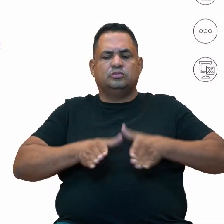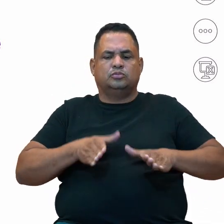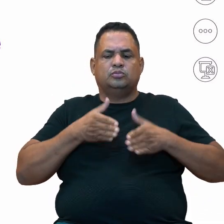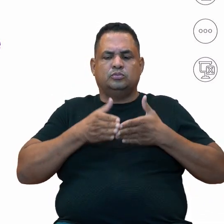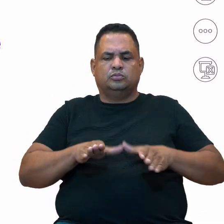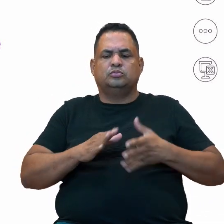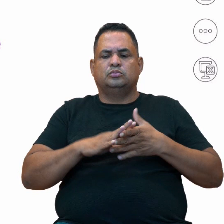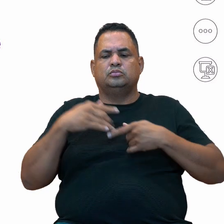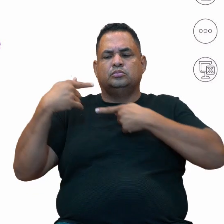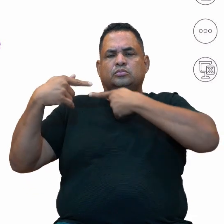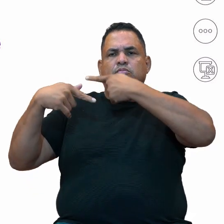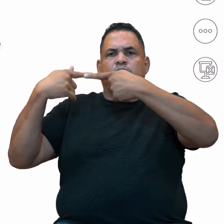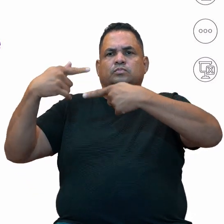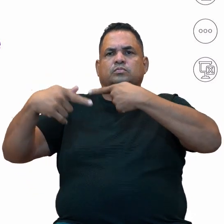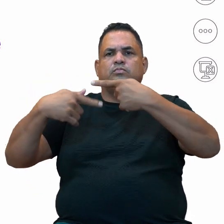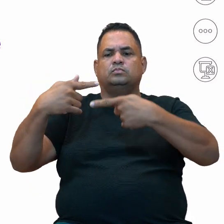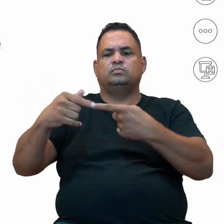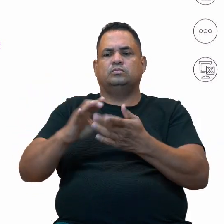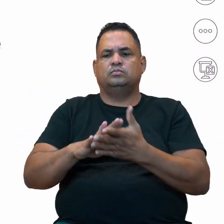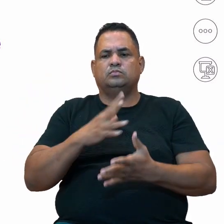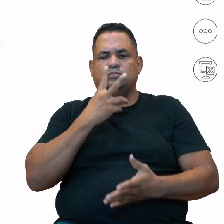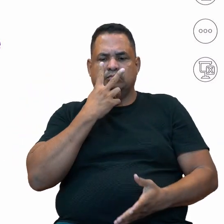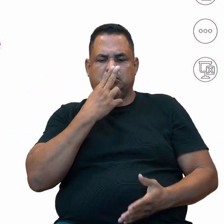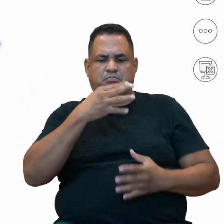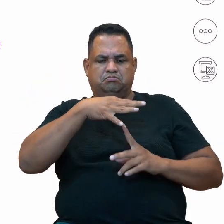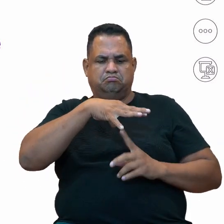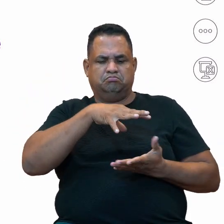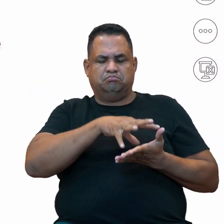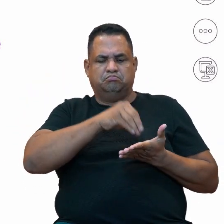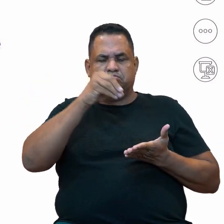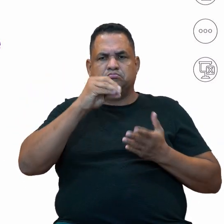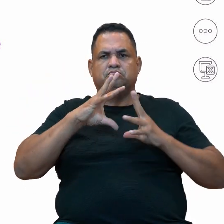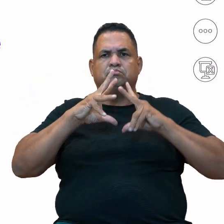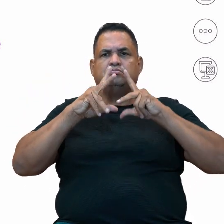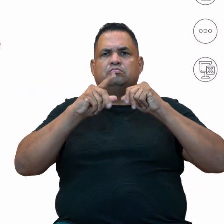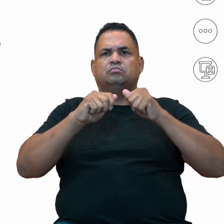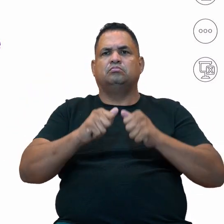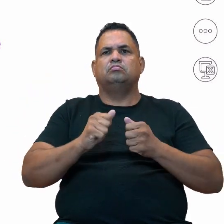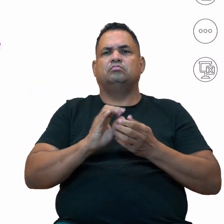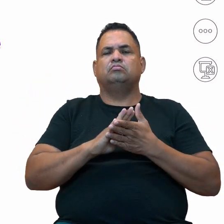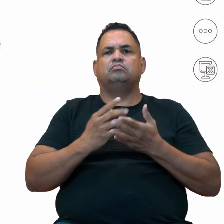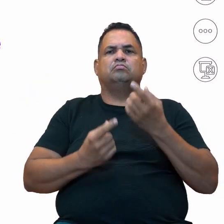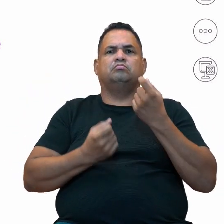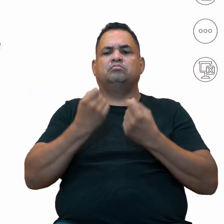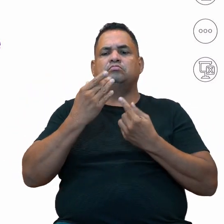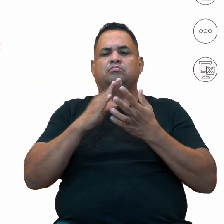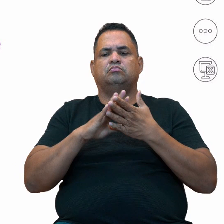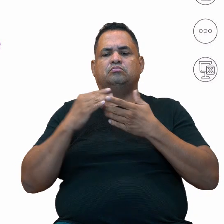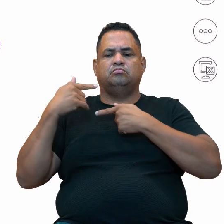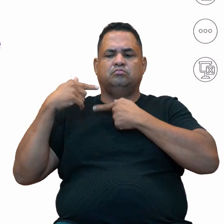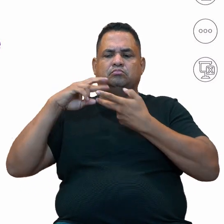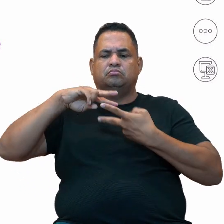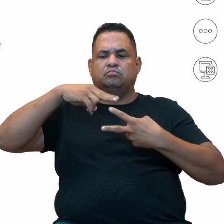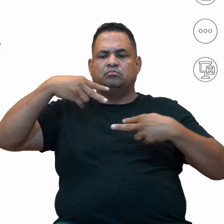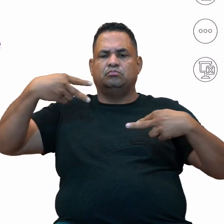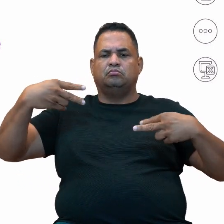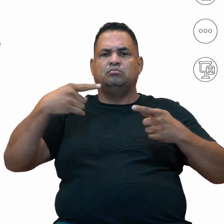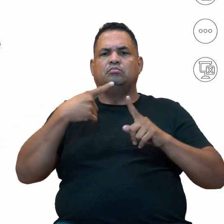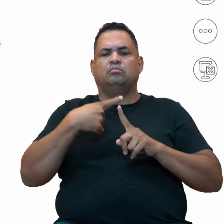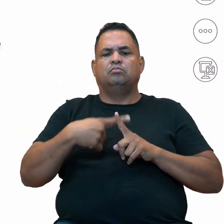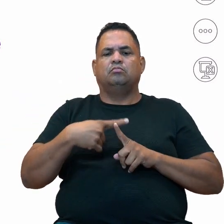a eles uma cópia de todos ou de alguns de seus genes. Por